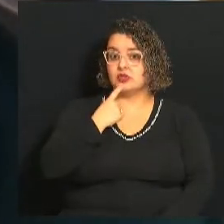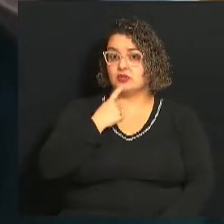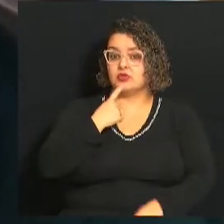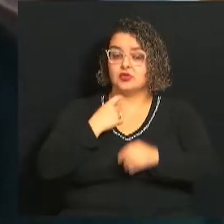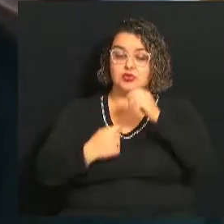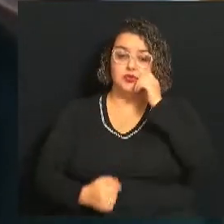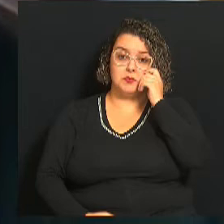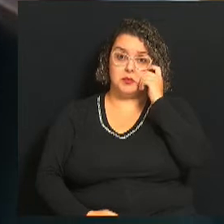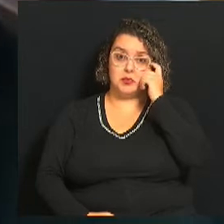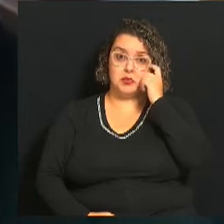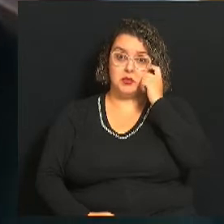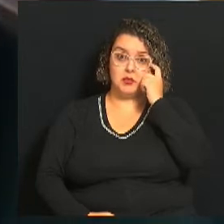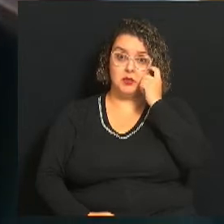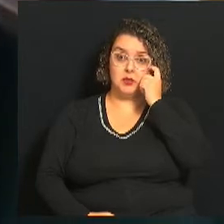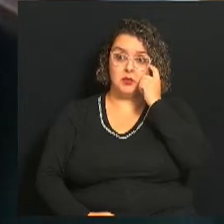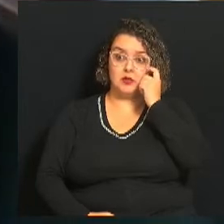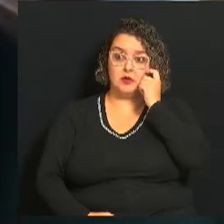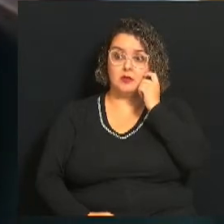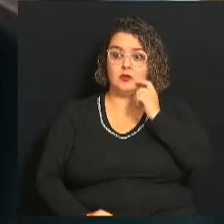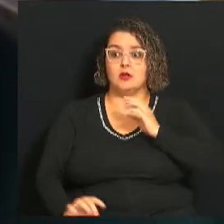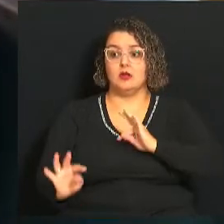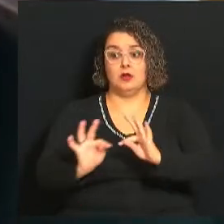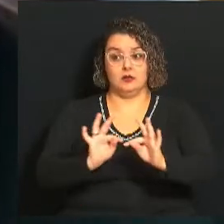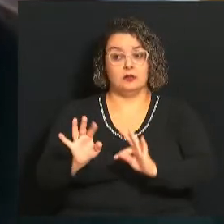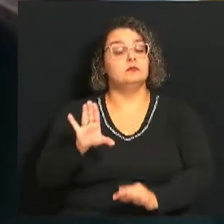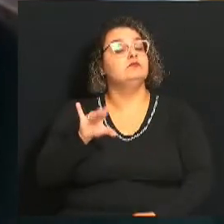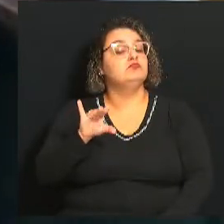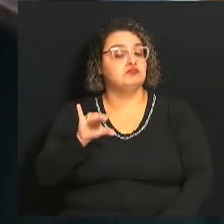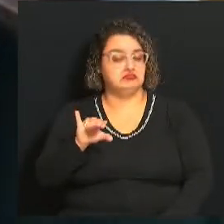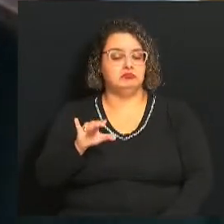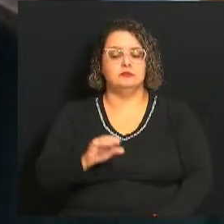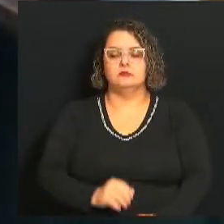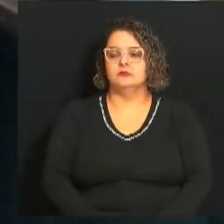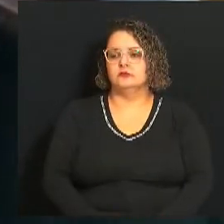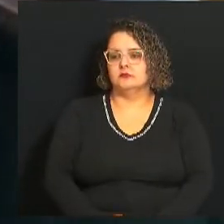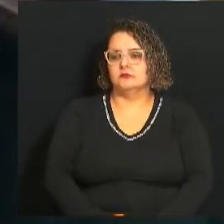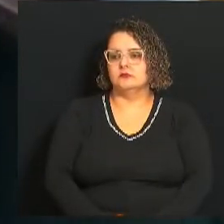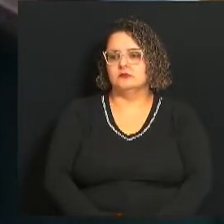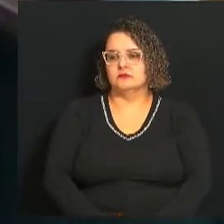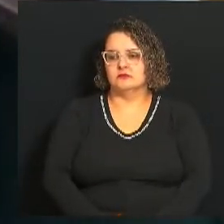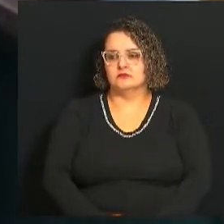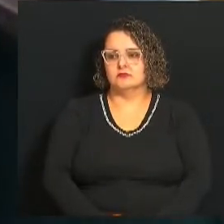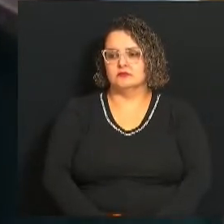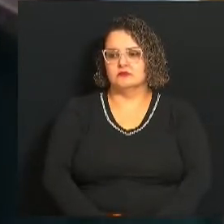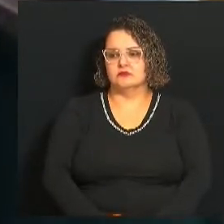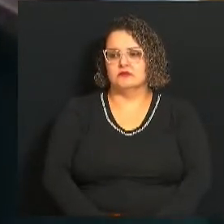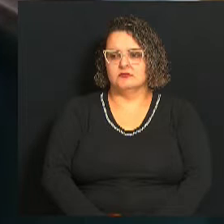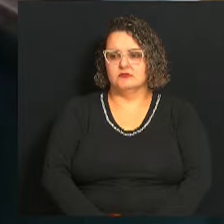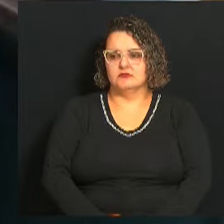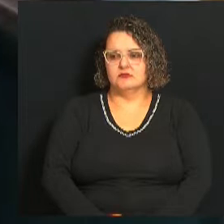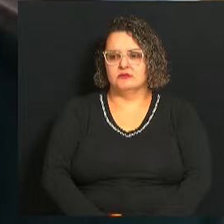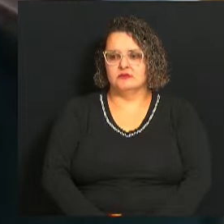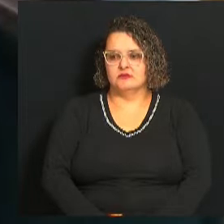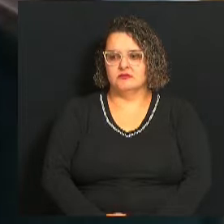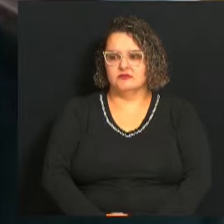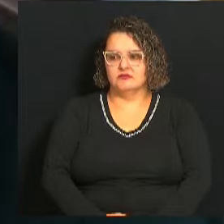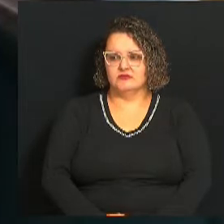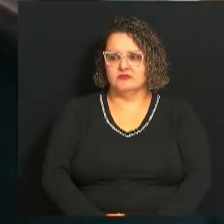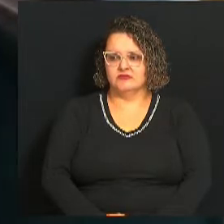forma técnica e científica. Participou desse painel comigo o